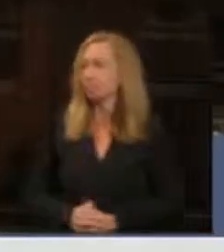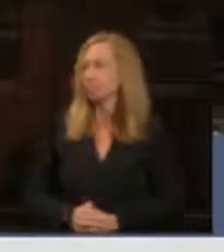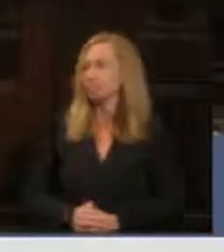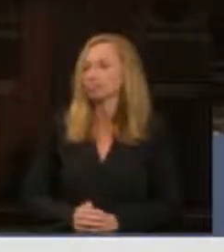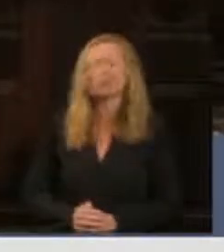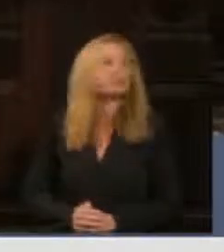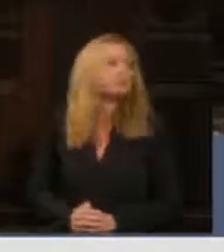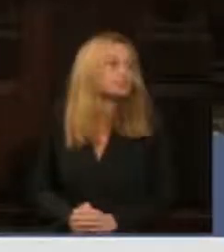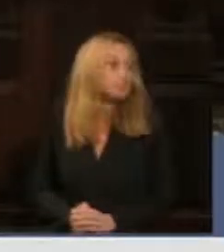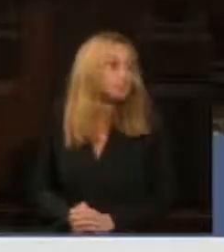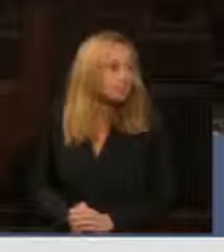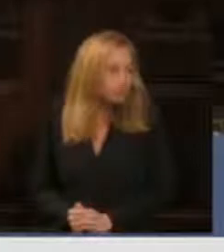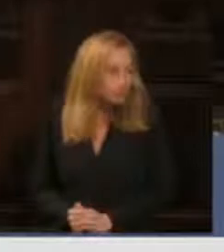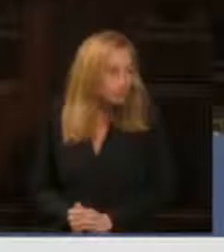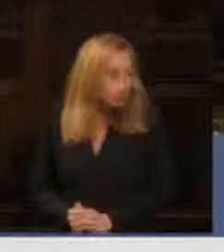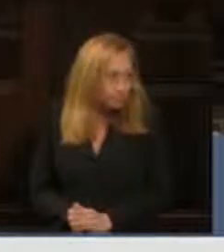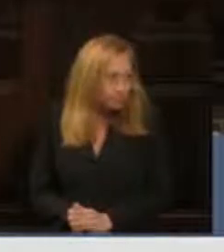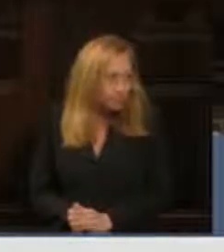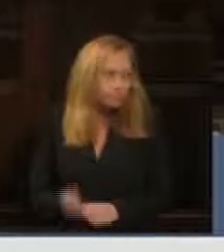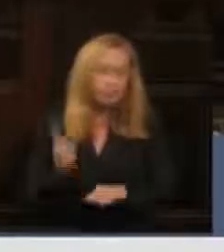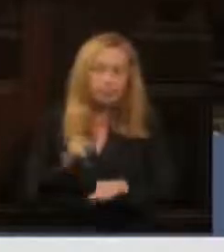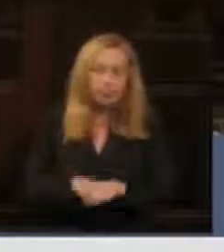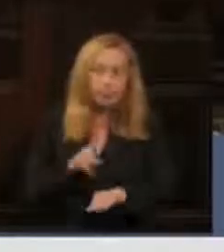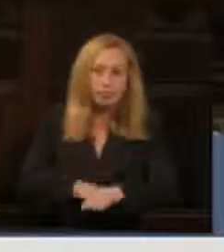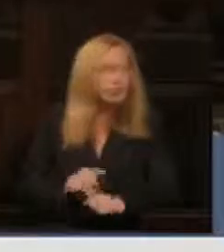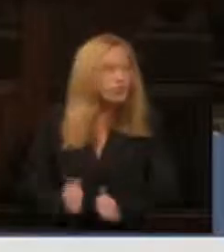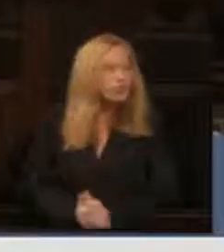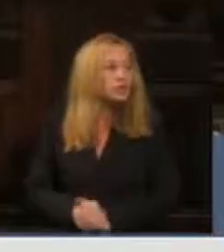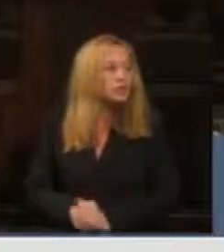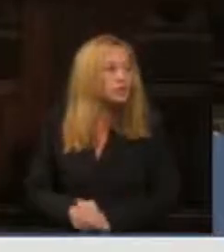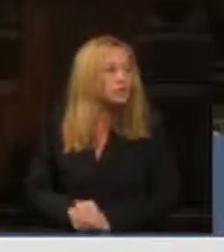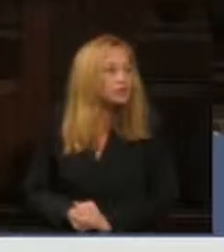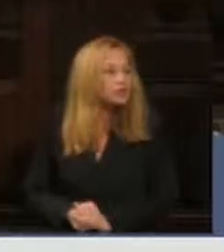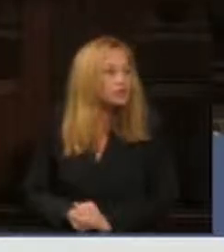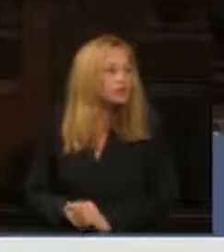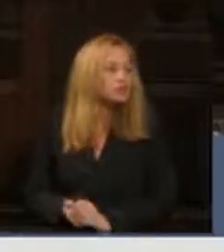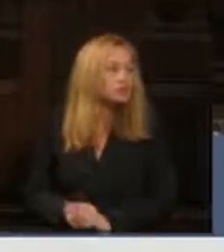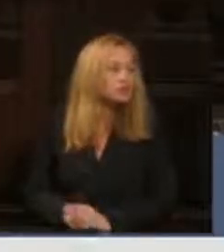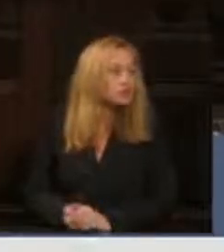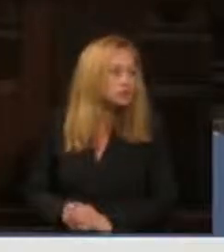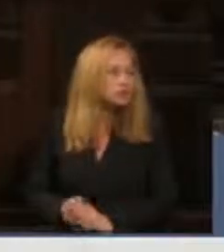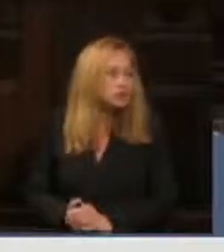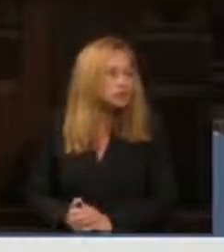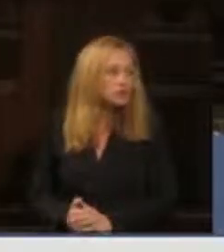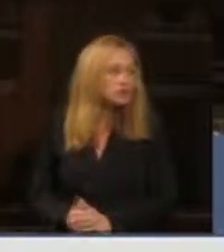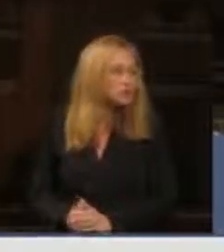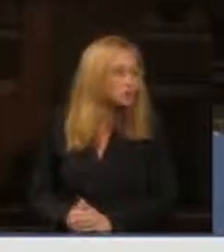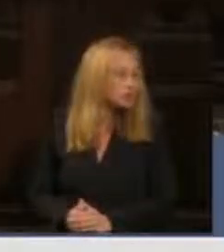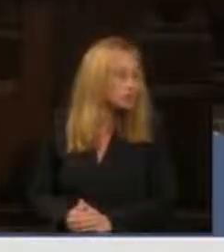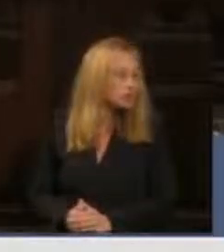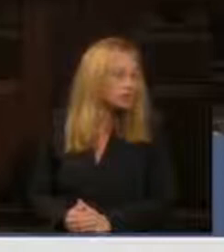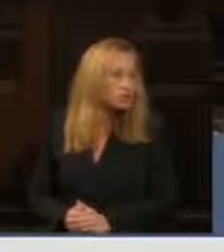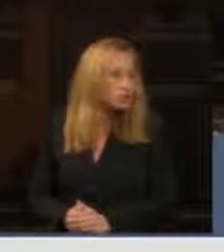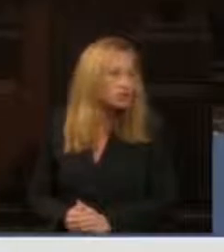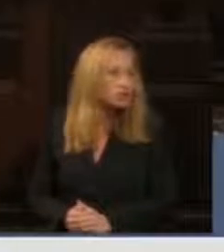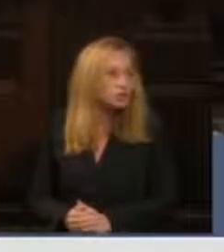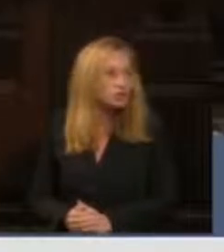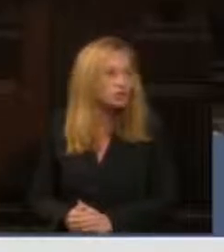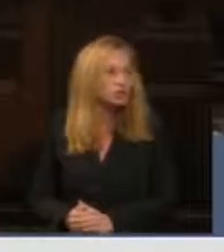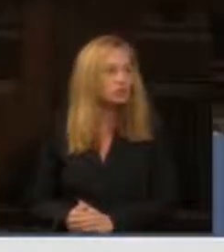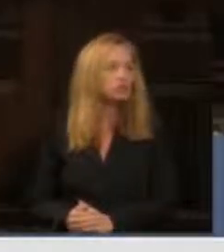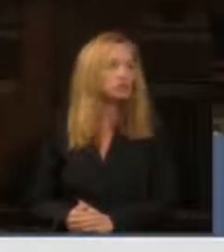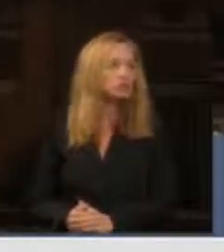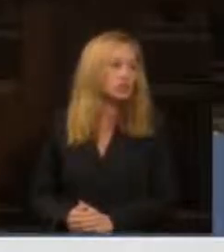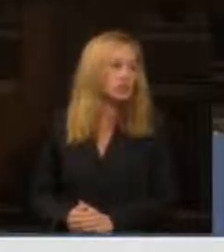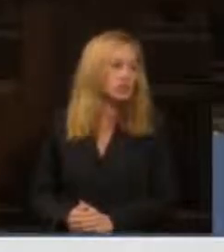E nesse período em que a gente está na campanha de 21 dias de ativismo contra o